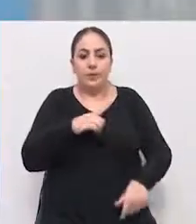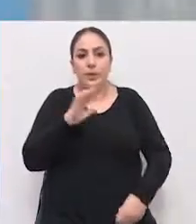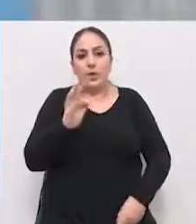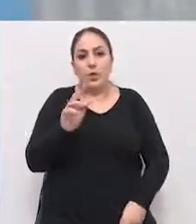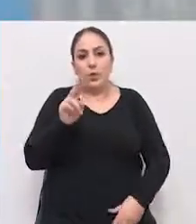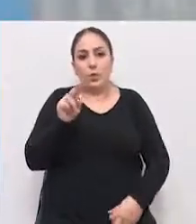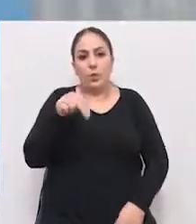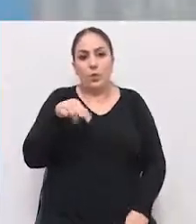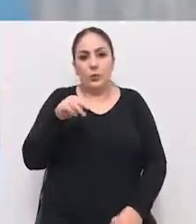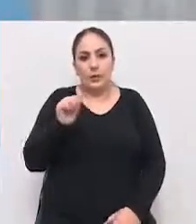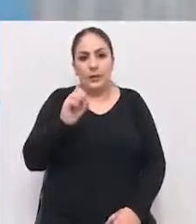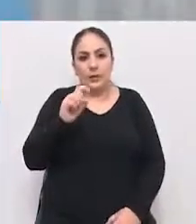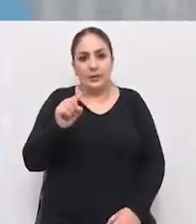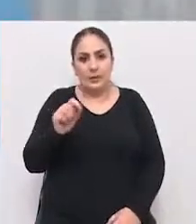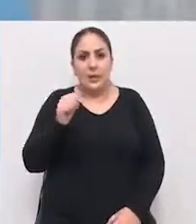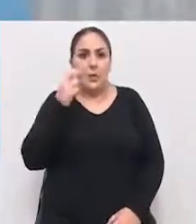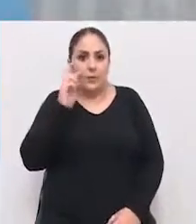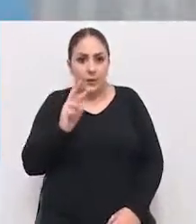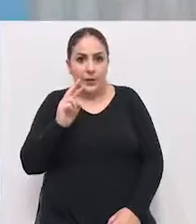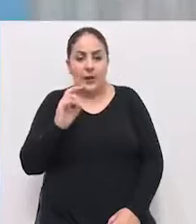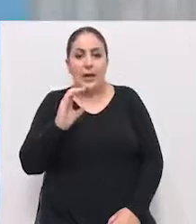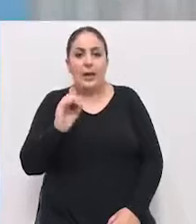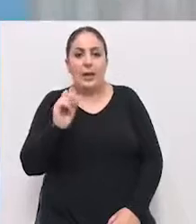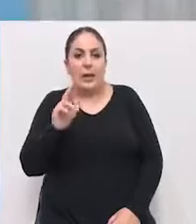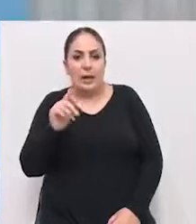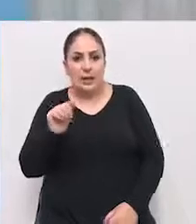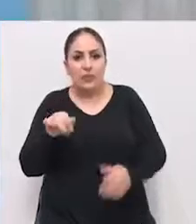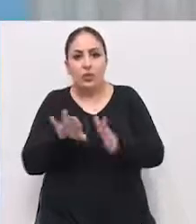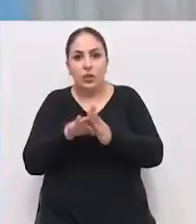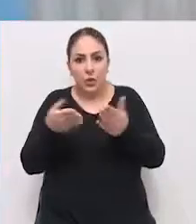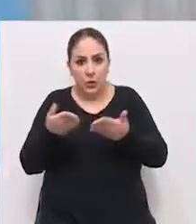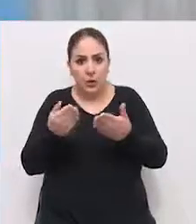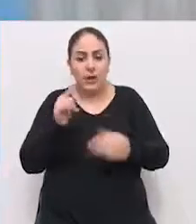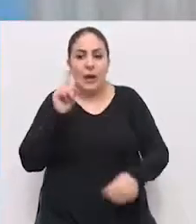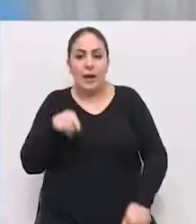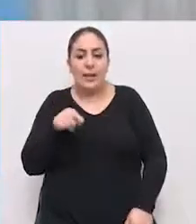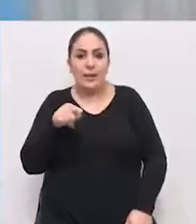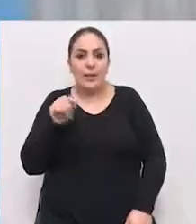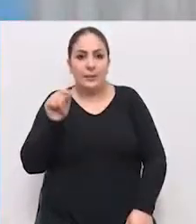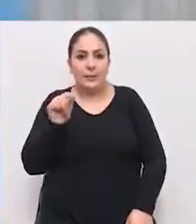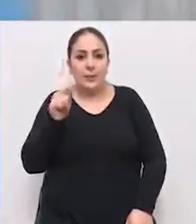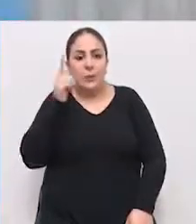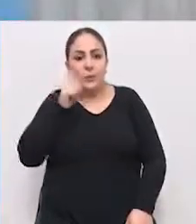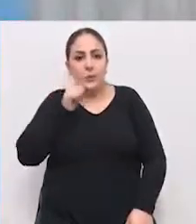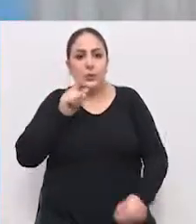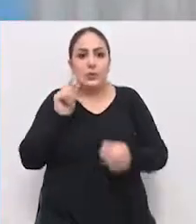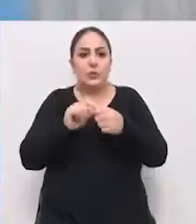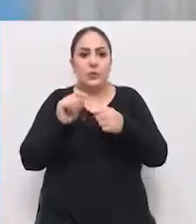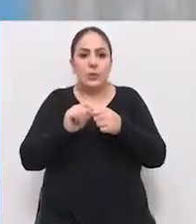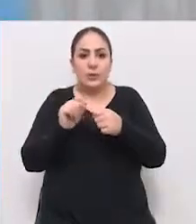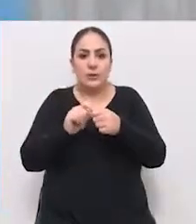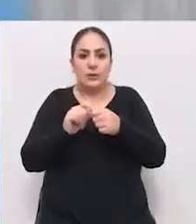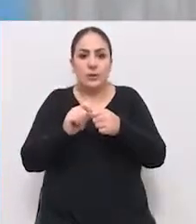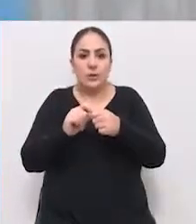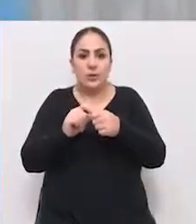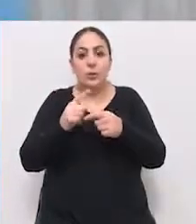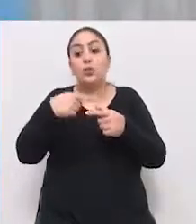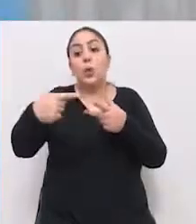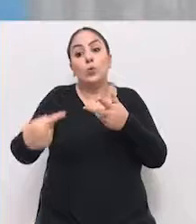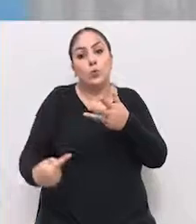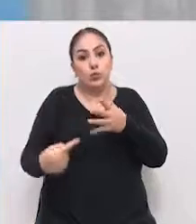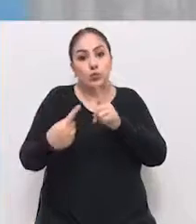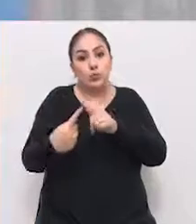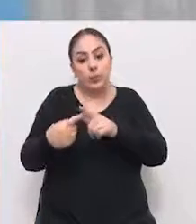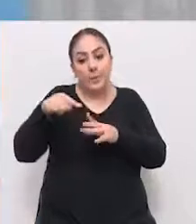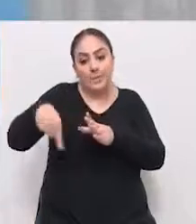também a FUNASA, que eu vi que a Carla chegou agora ali, um abraço, Carla, que estará perfurando os restantes dos